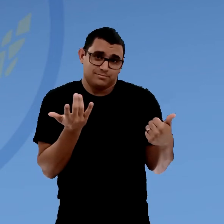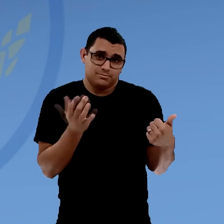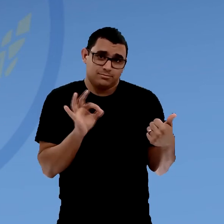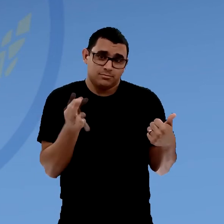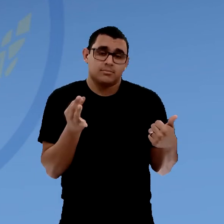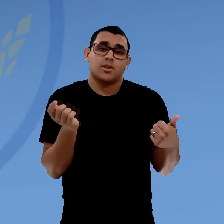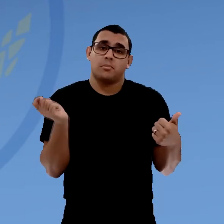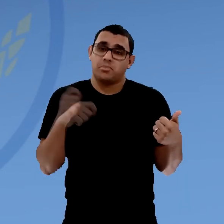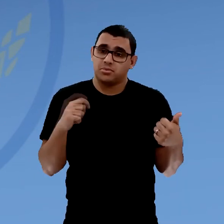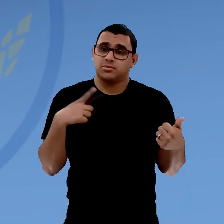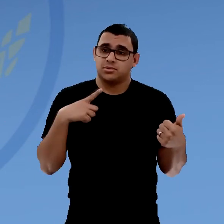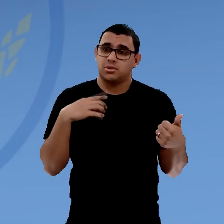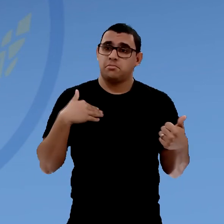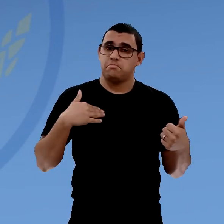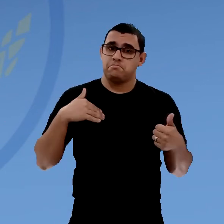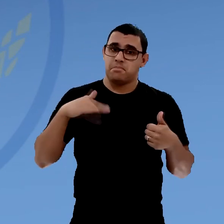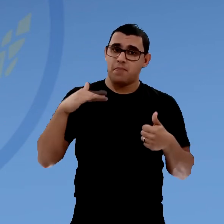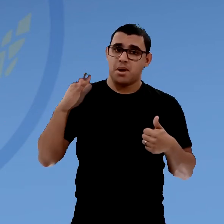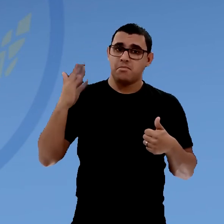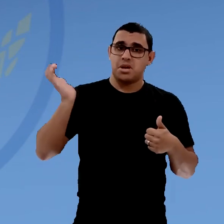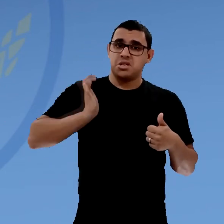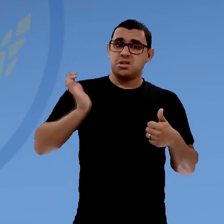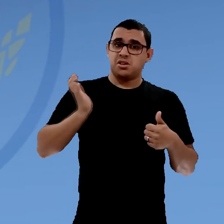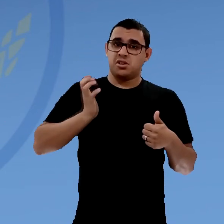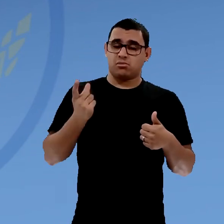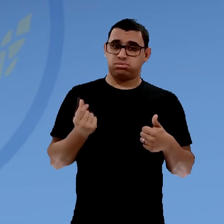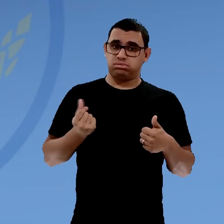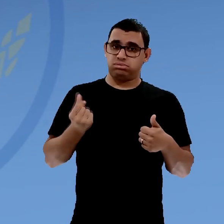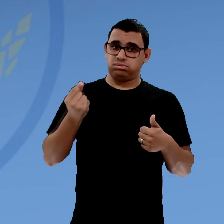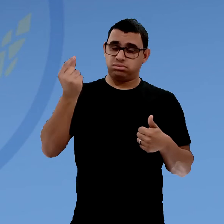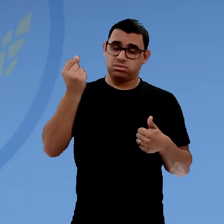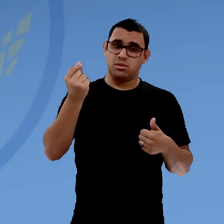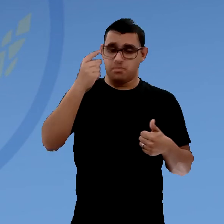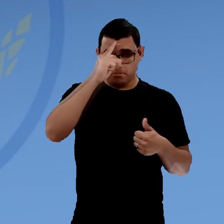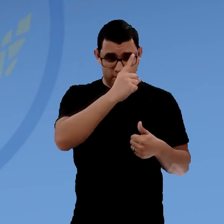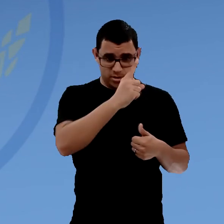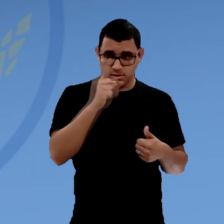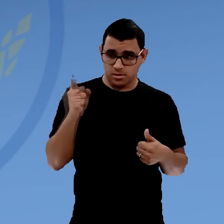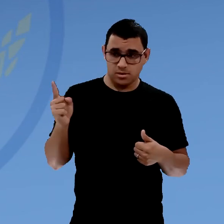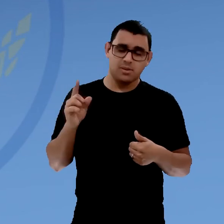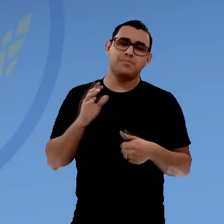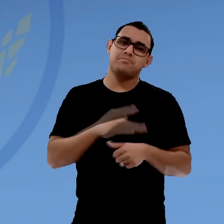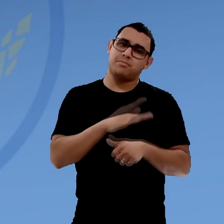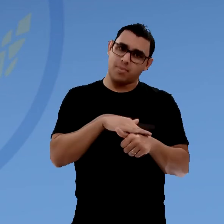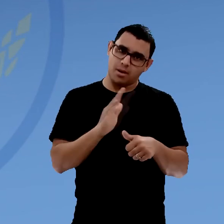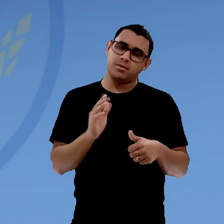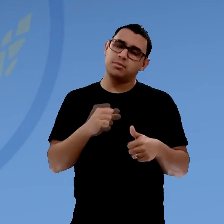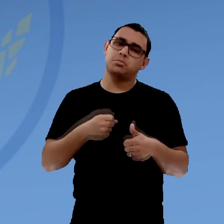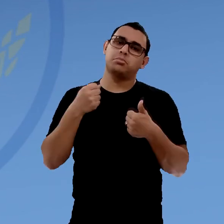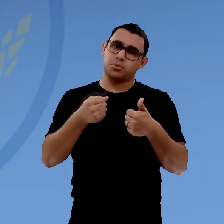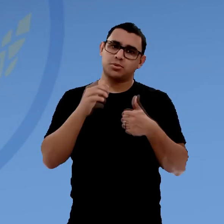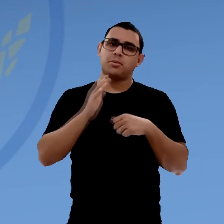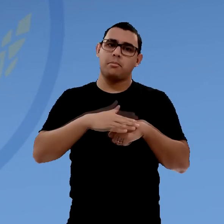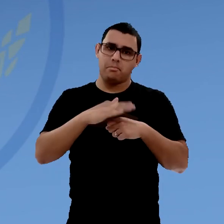dinheiro, ter posses. Então, quem tem poder aquisitivo, quem tem mais dinheiro, justamente tem